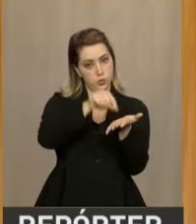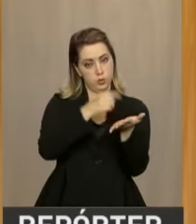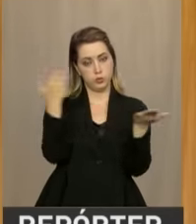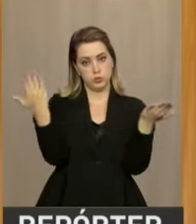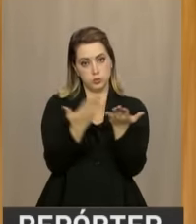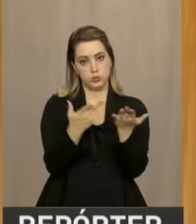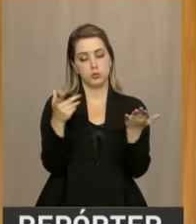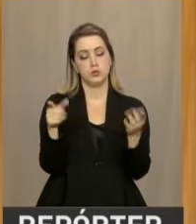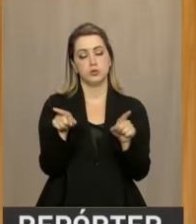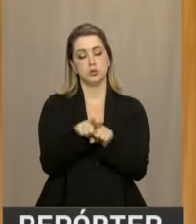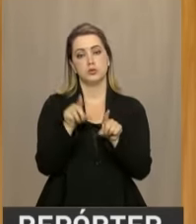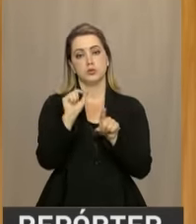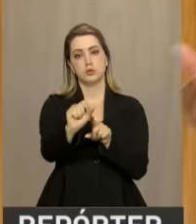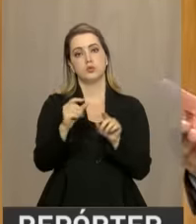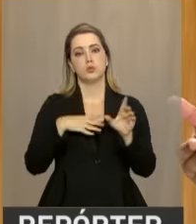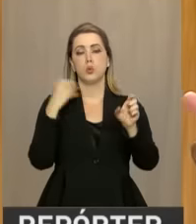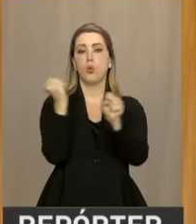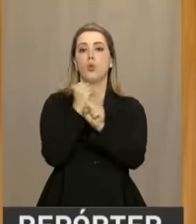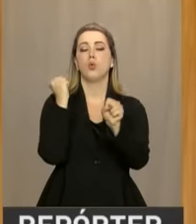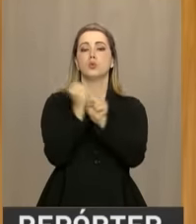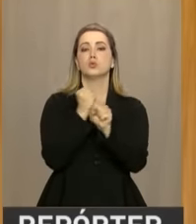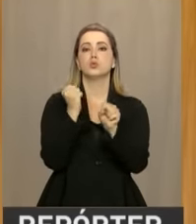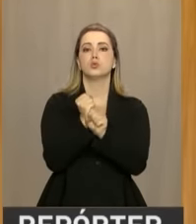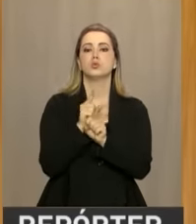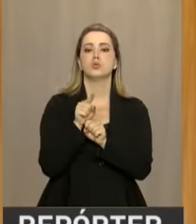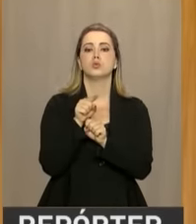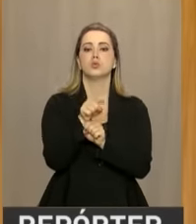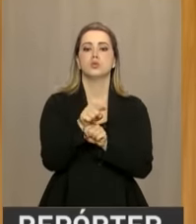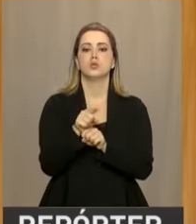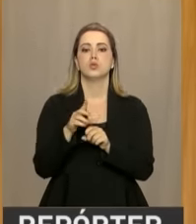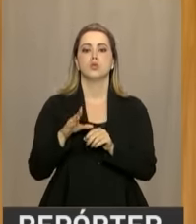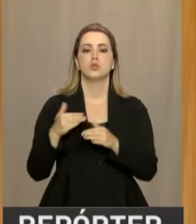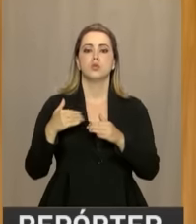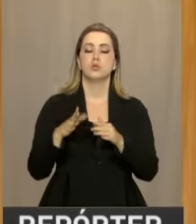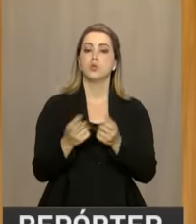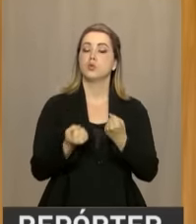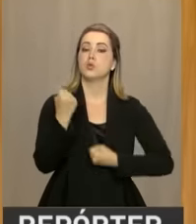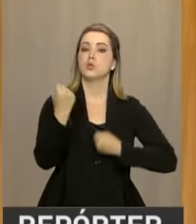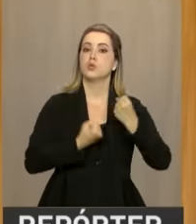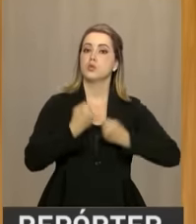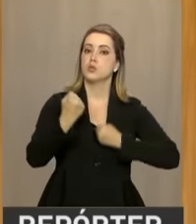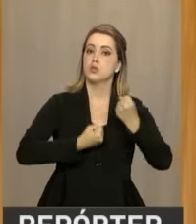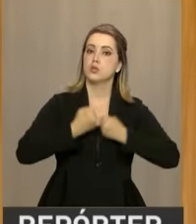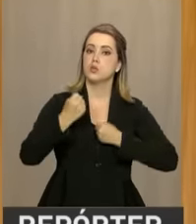tem a ver com a construção de um carro movido exclusivamente a eletricidade